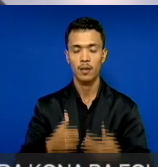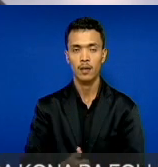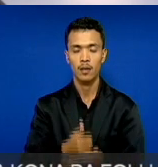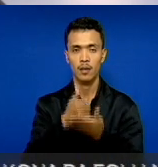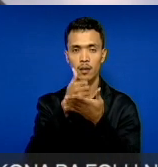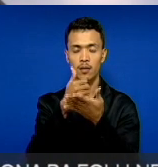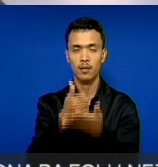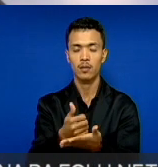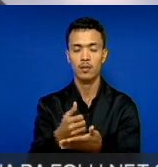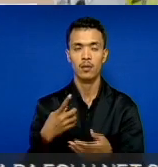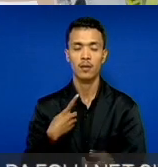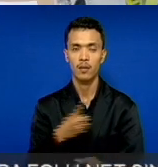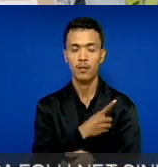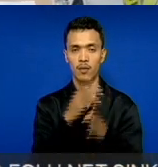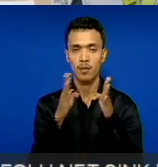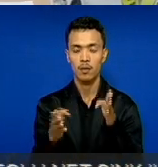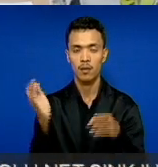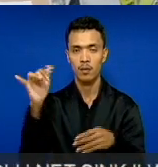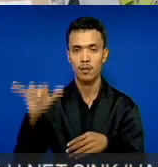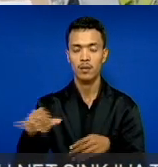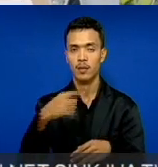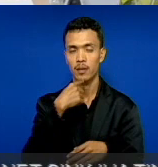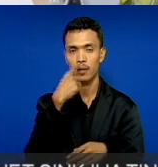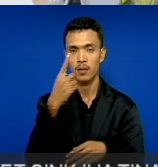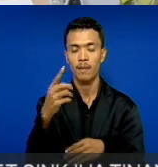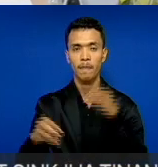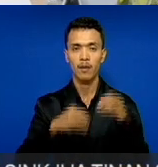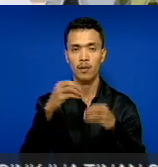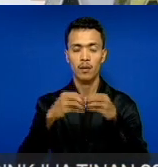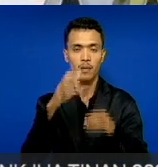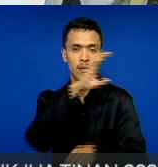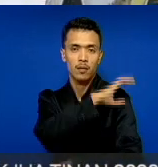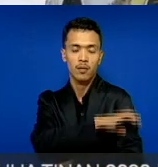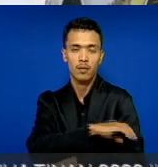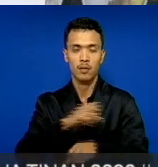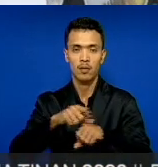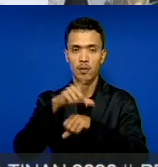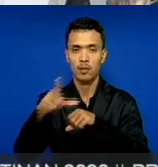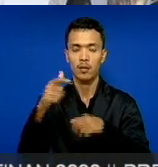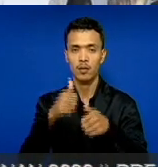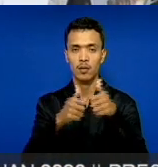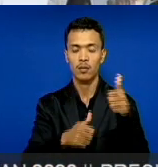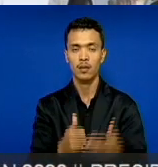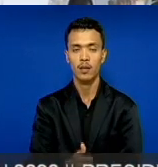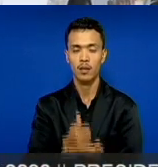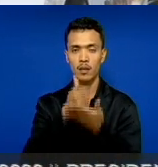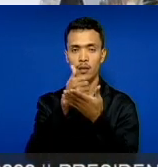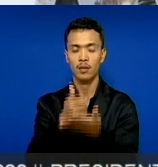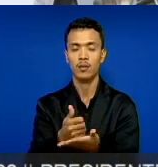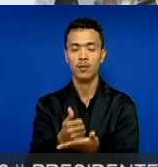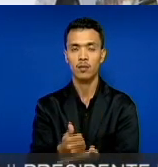capacitação ba isbe deputado Cira. Maria Barreto informa conava segurança social baseia regime contributivo no